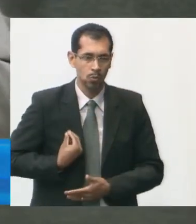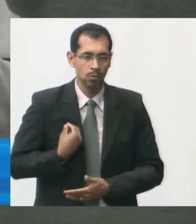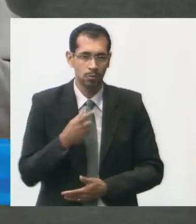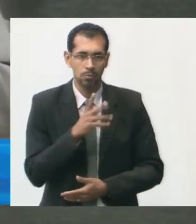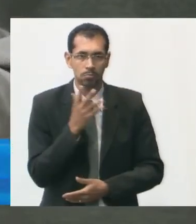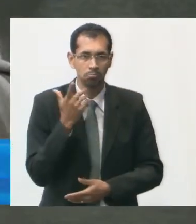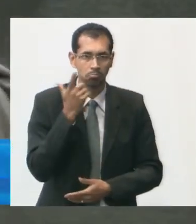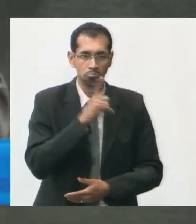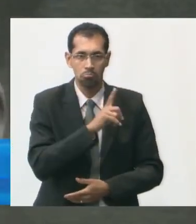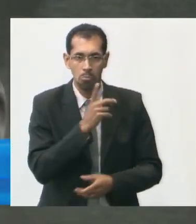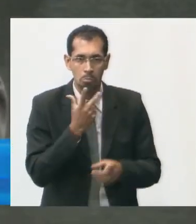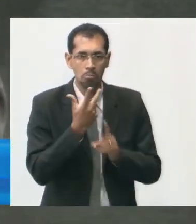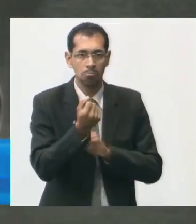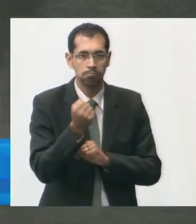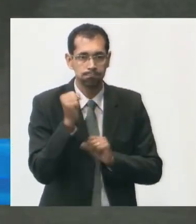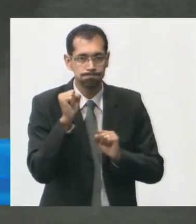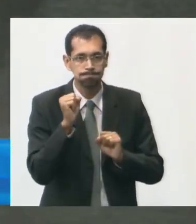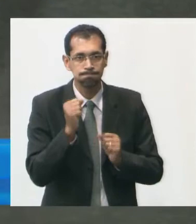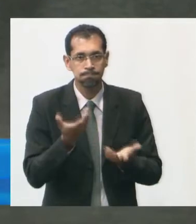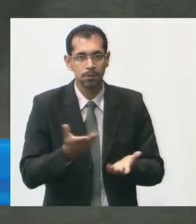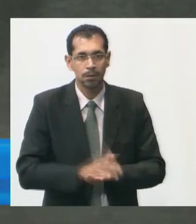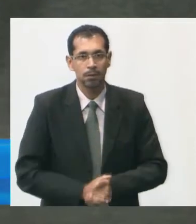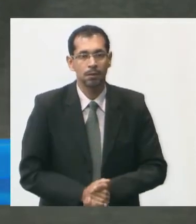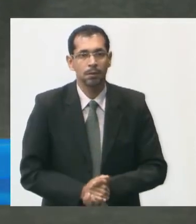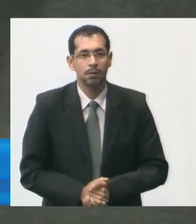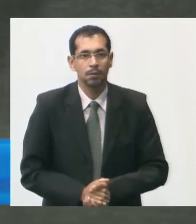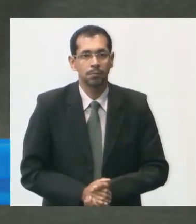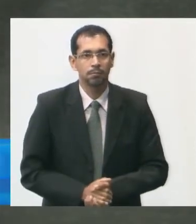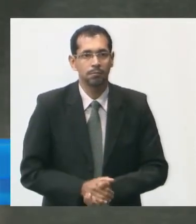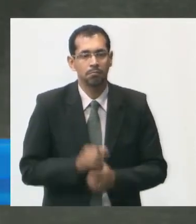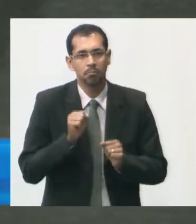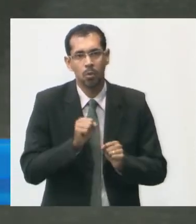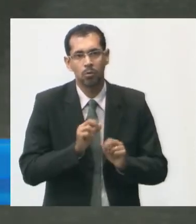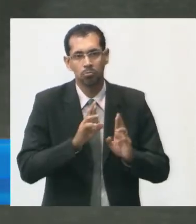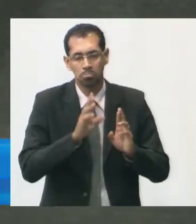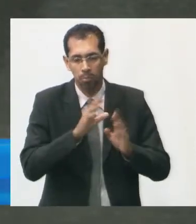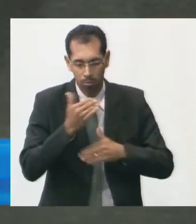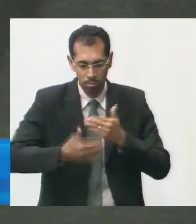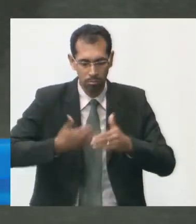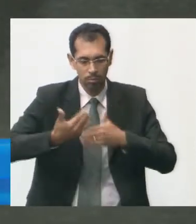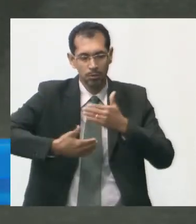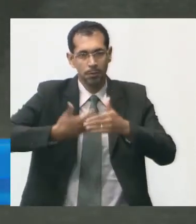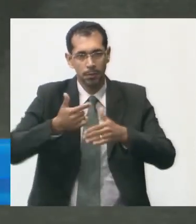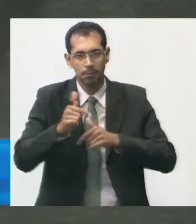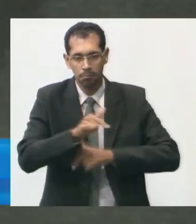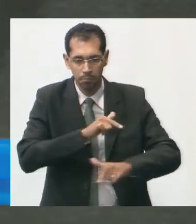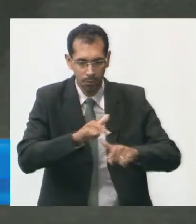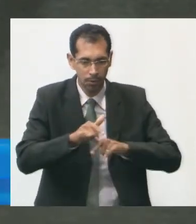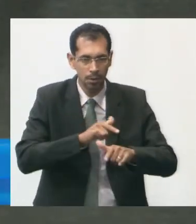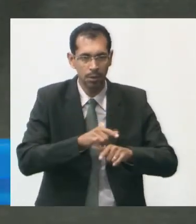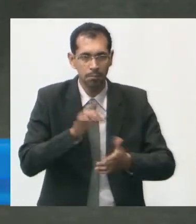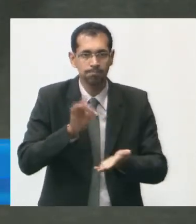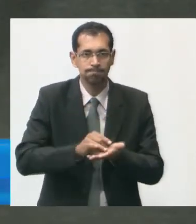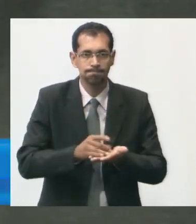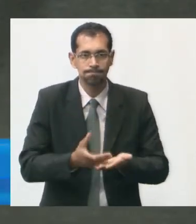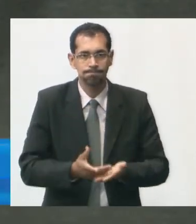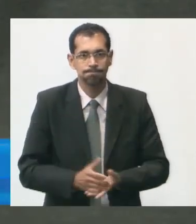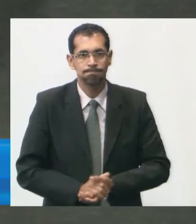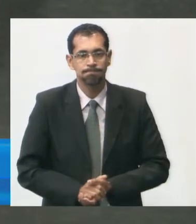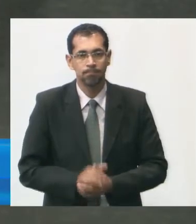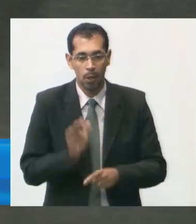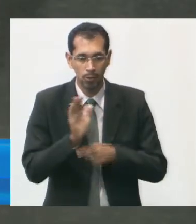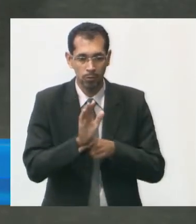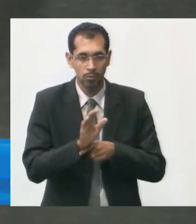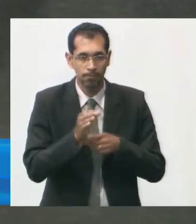enfim, que possa desenvolver o trabalho que venha trazer benefícios para a comunidade. Isso é muito importante. Mas,